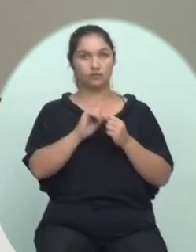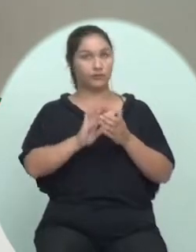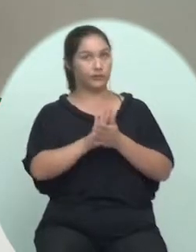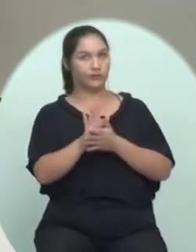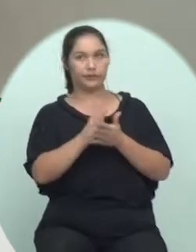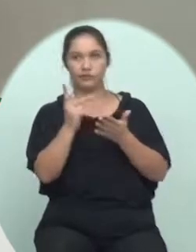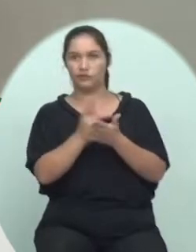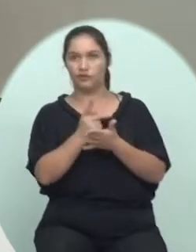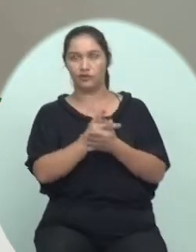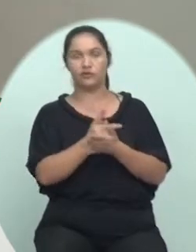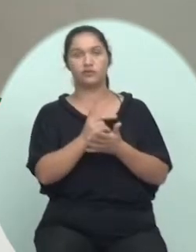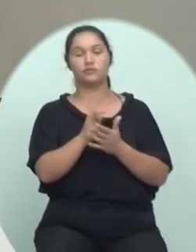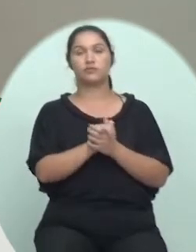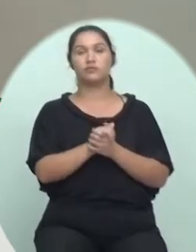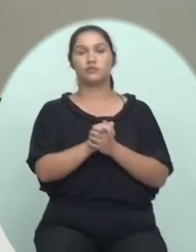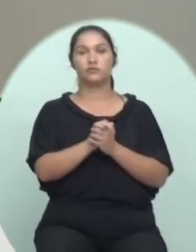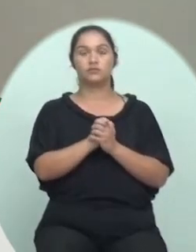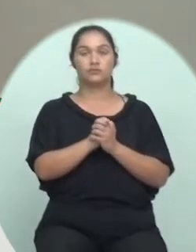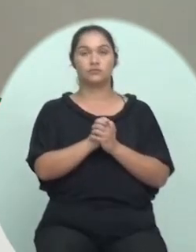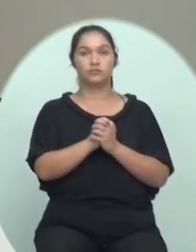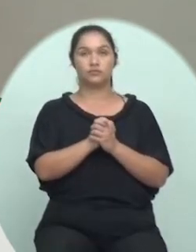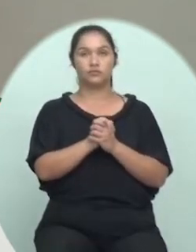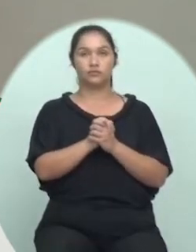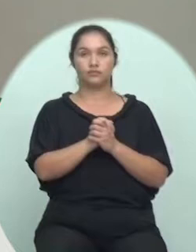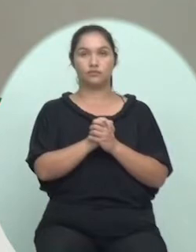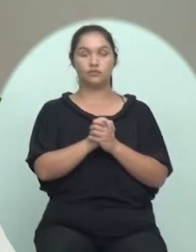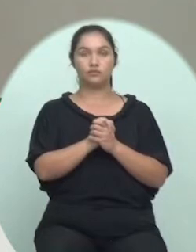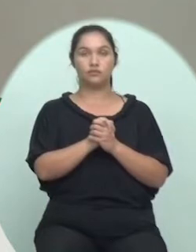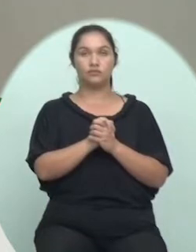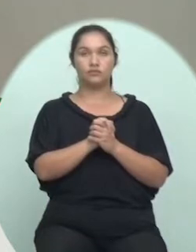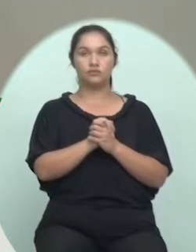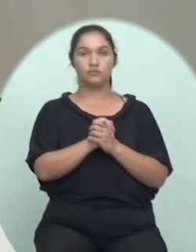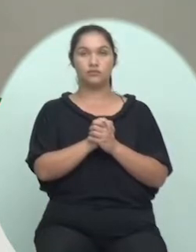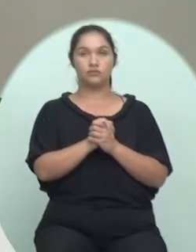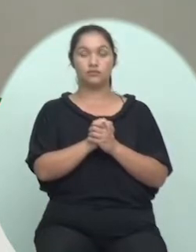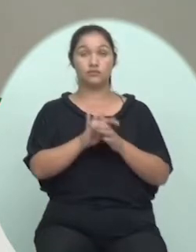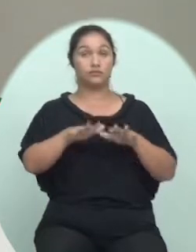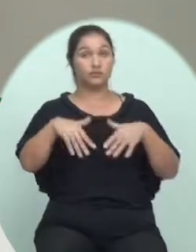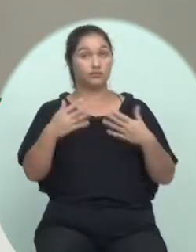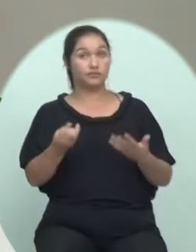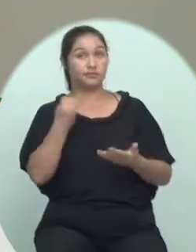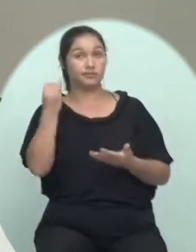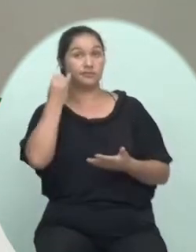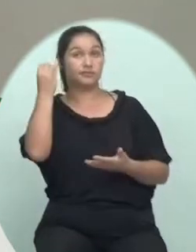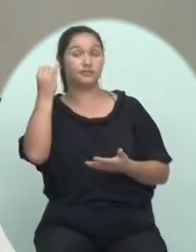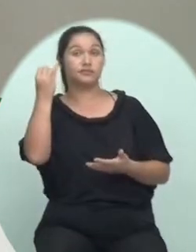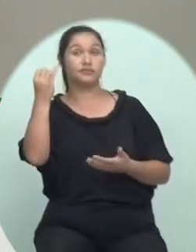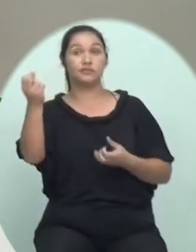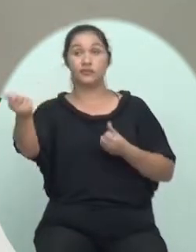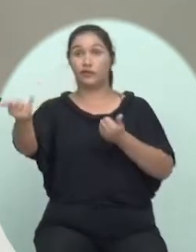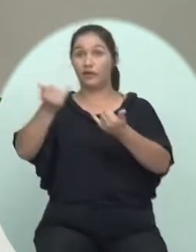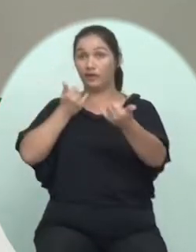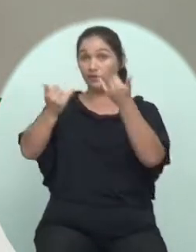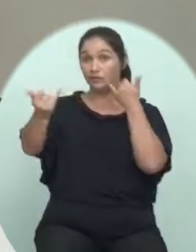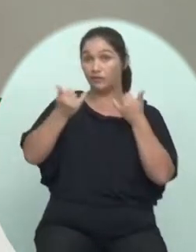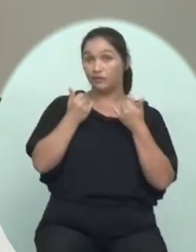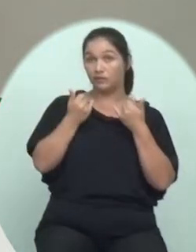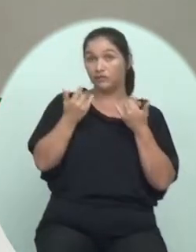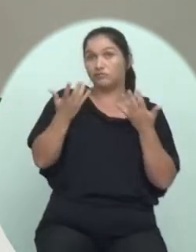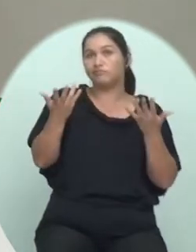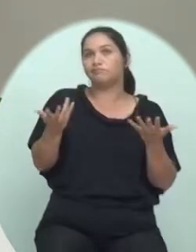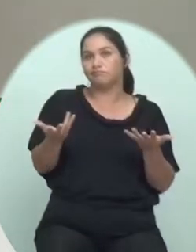gente fazer qualquer comentário que não condiz com a realidade, né, é importante que a gente tenha as informações.